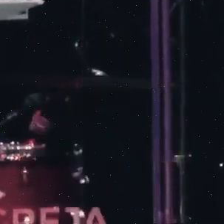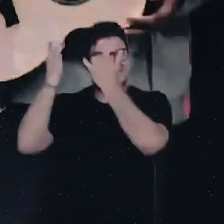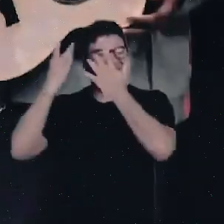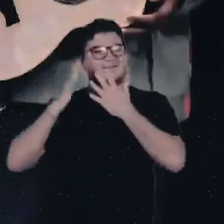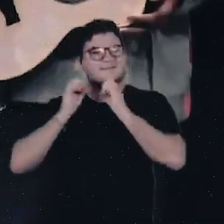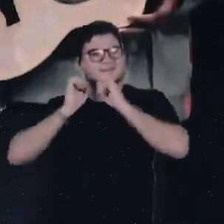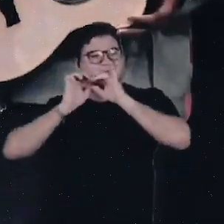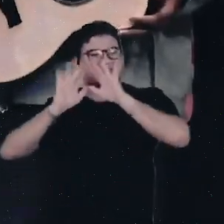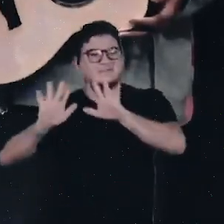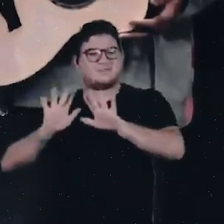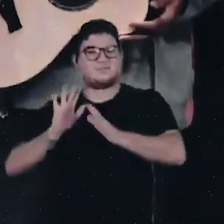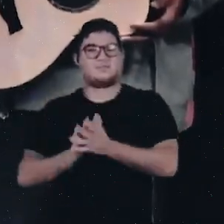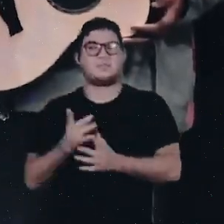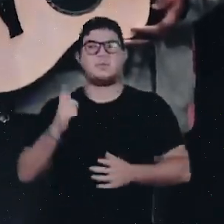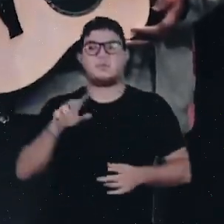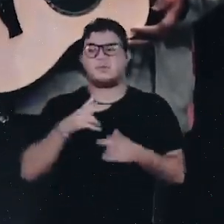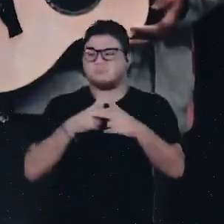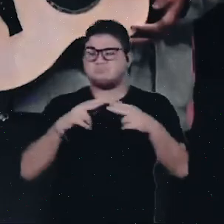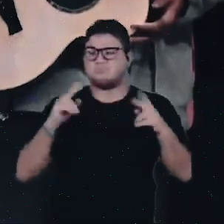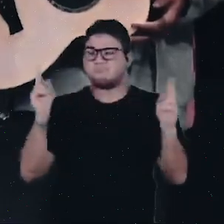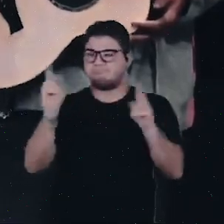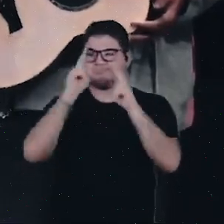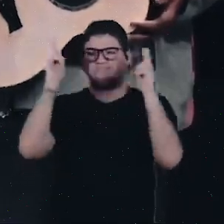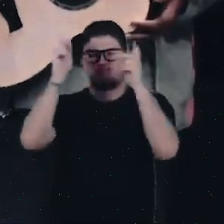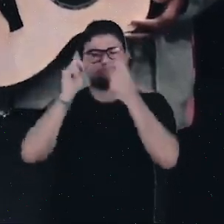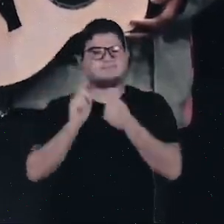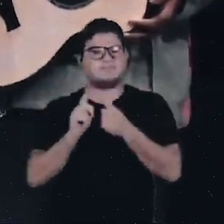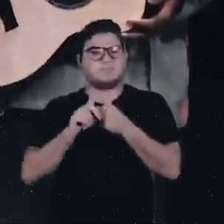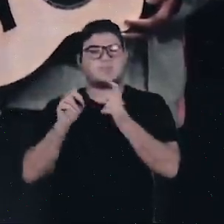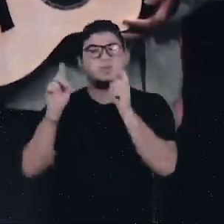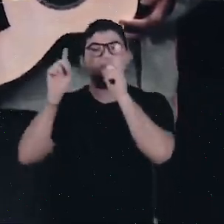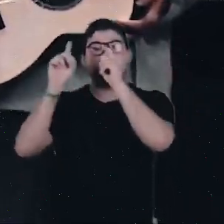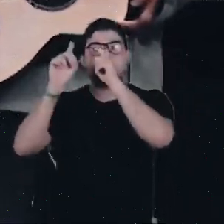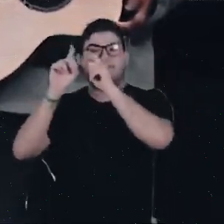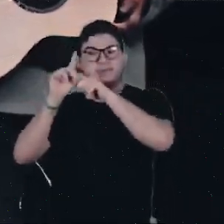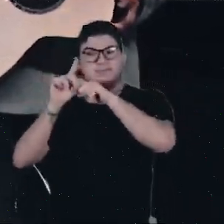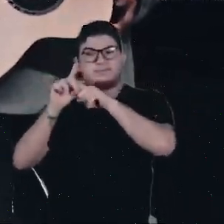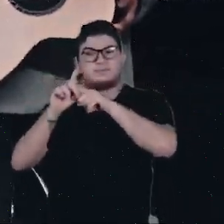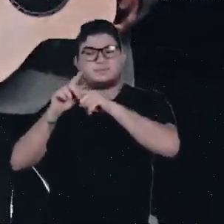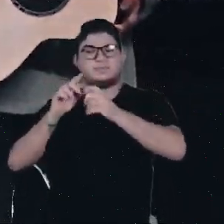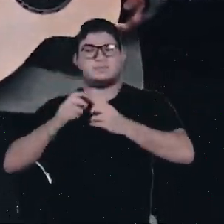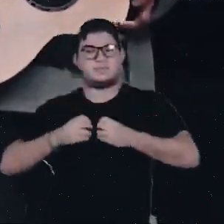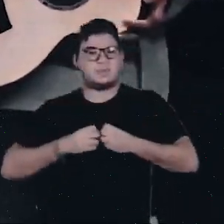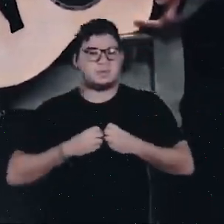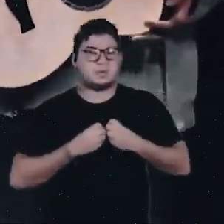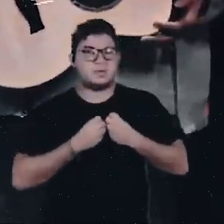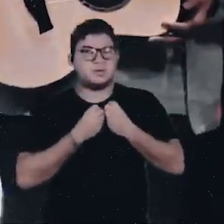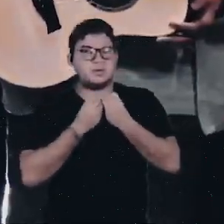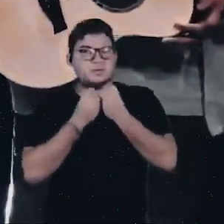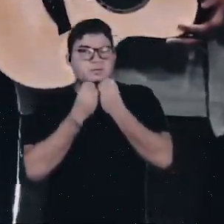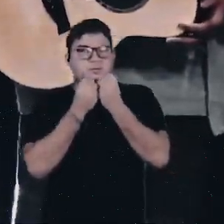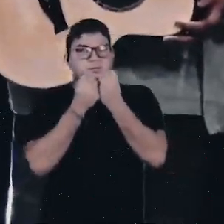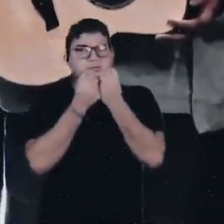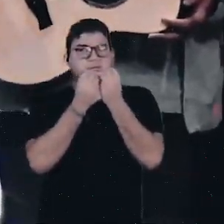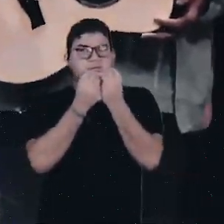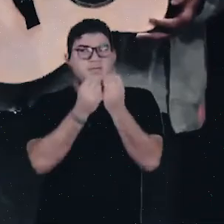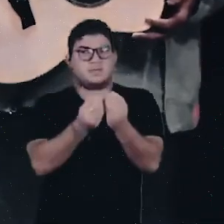graças. Mas outra coisa, o valor também depende do quanto alguém está disposto a